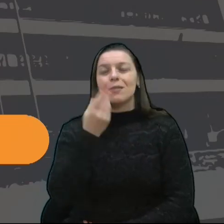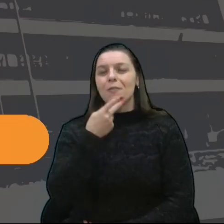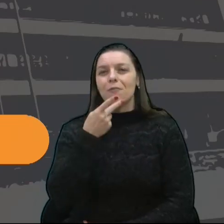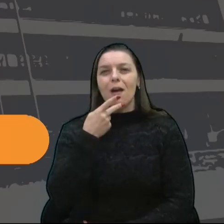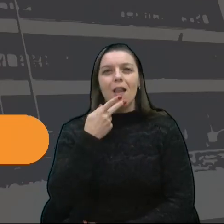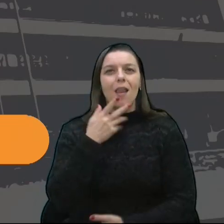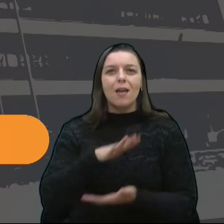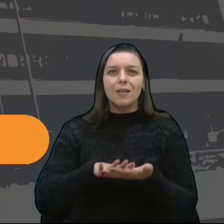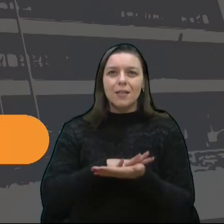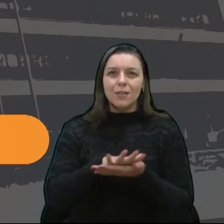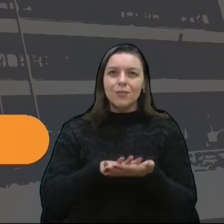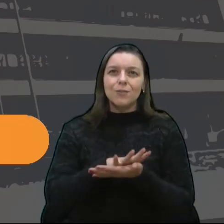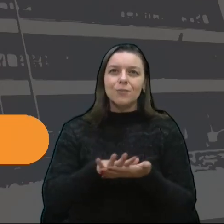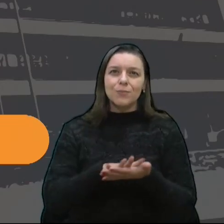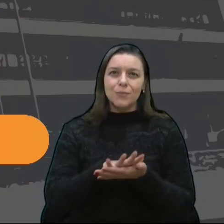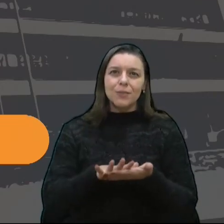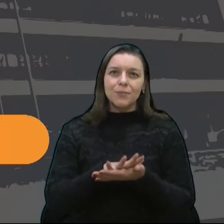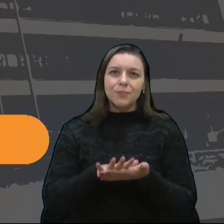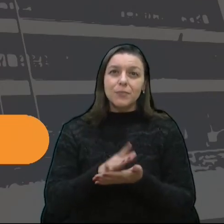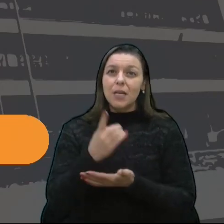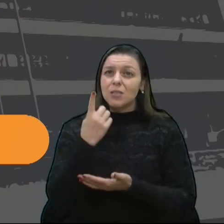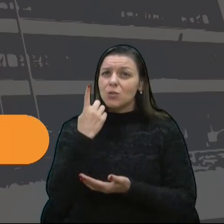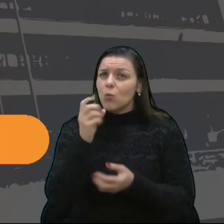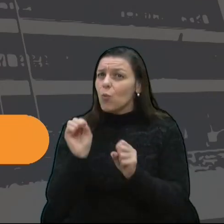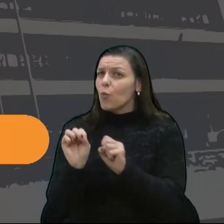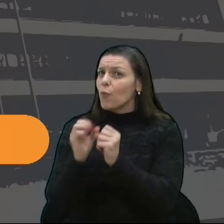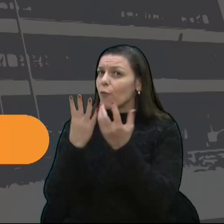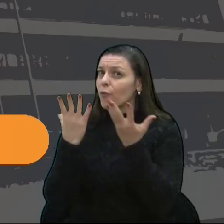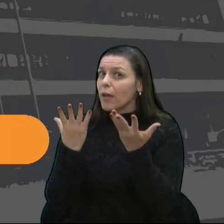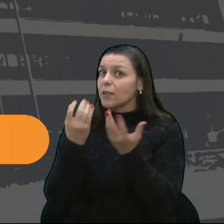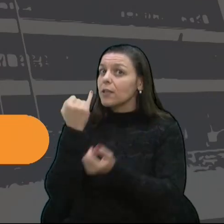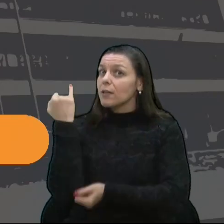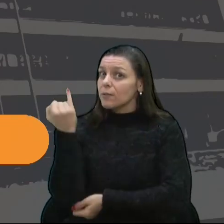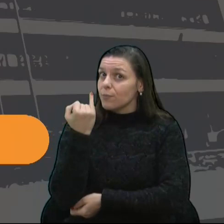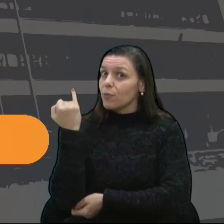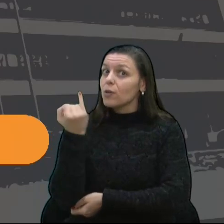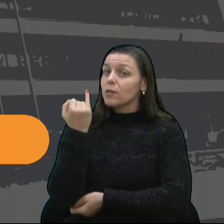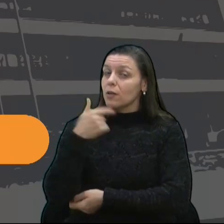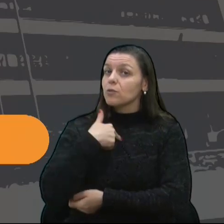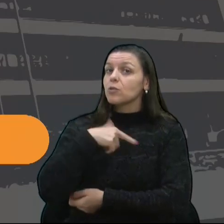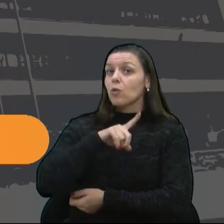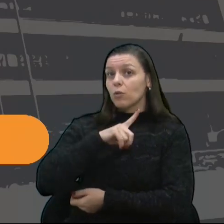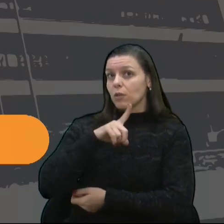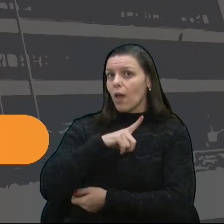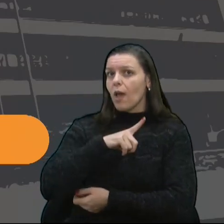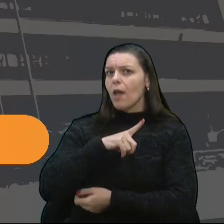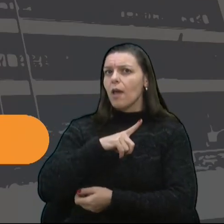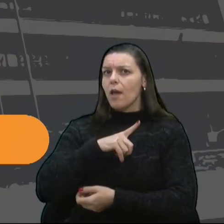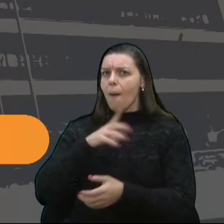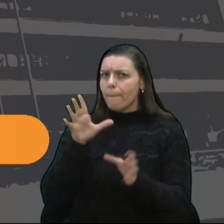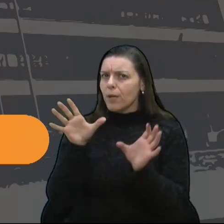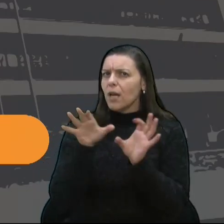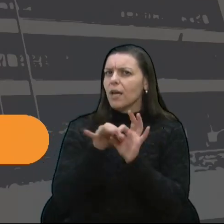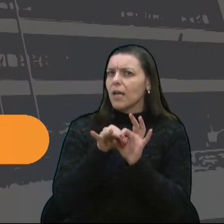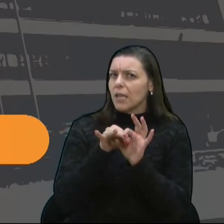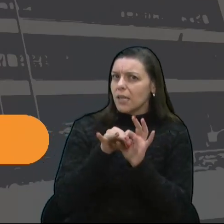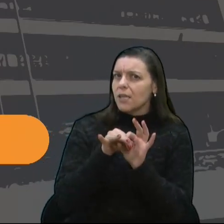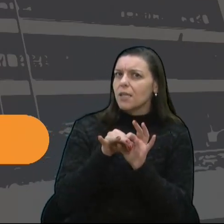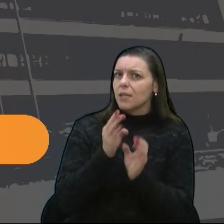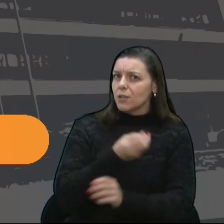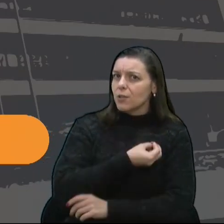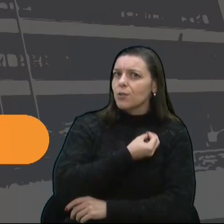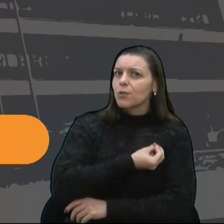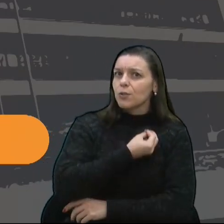te dizer, assim, que um evento que para mim é muito importante, que eu tenho uma ligação de vida